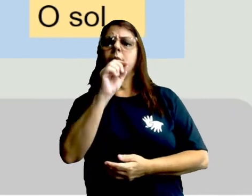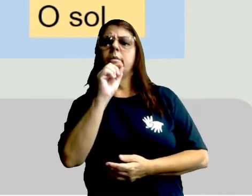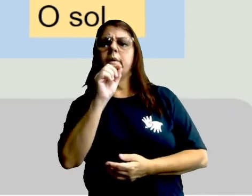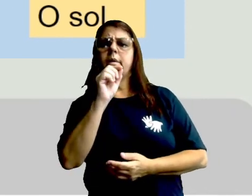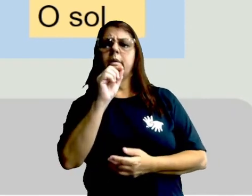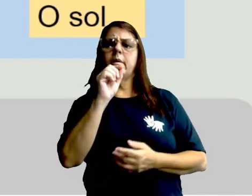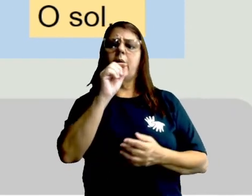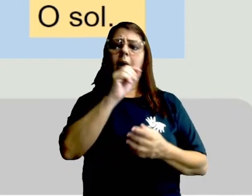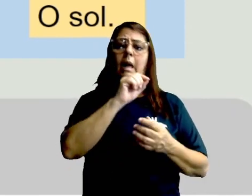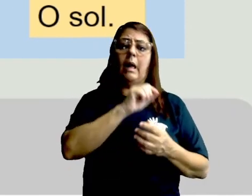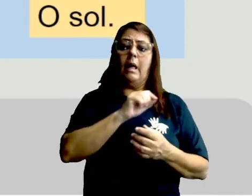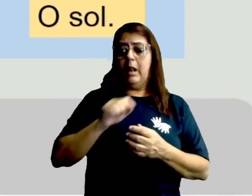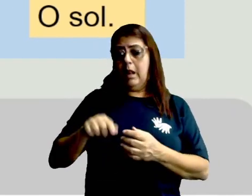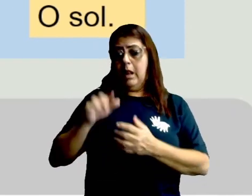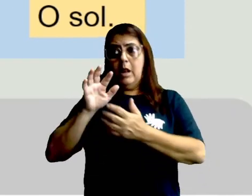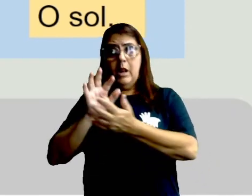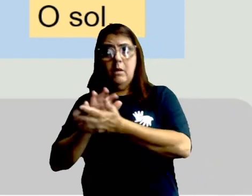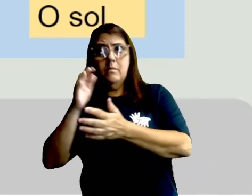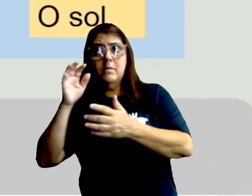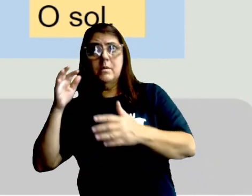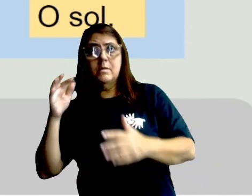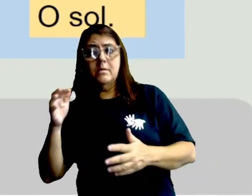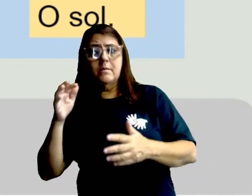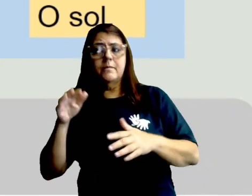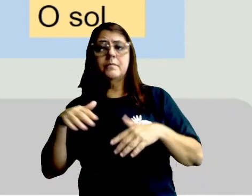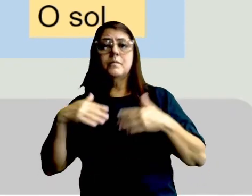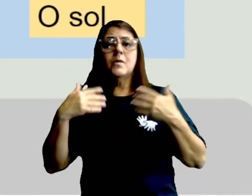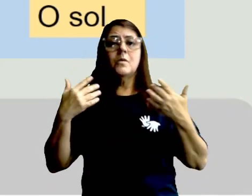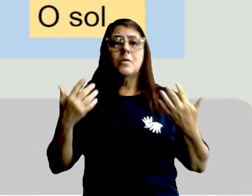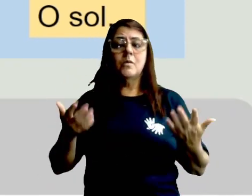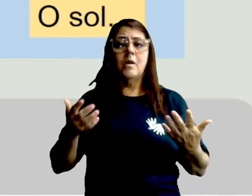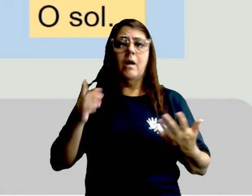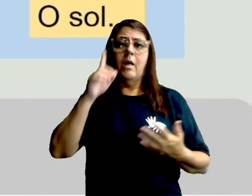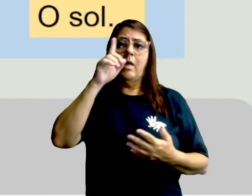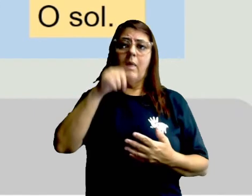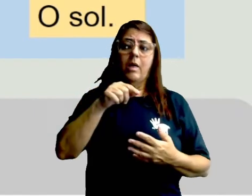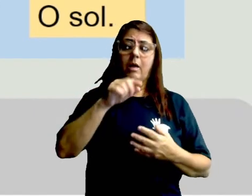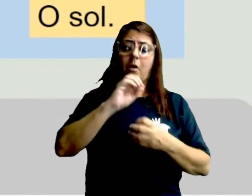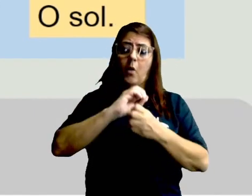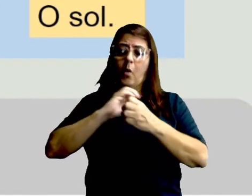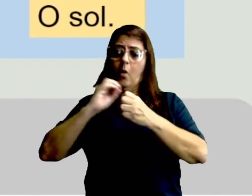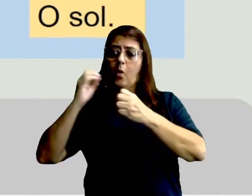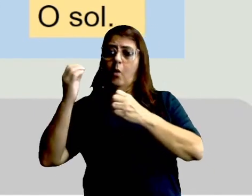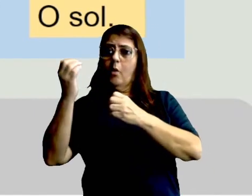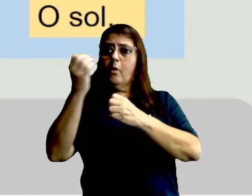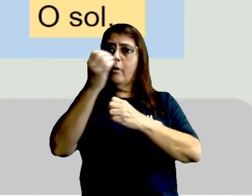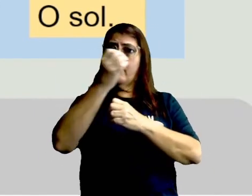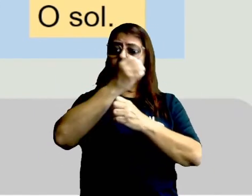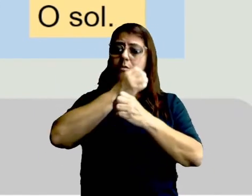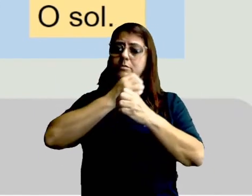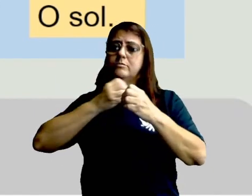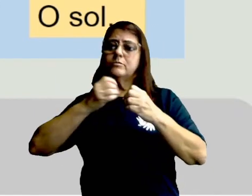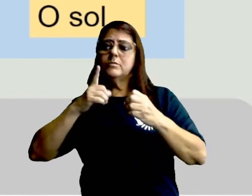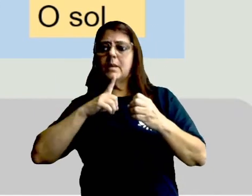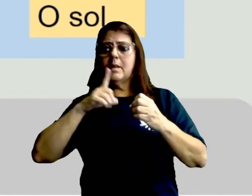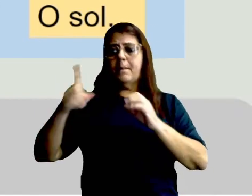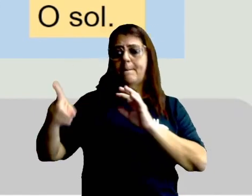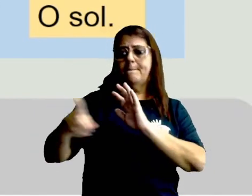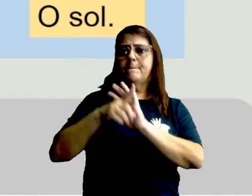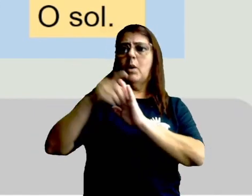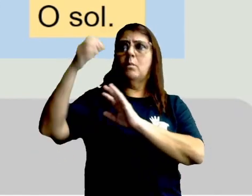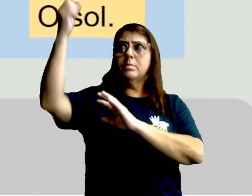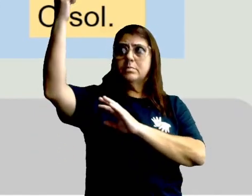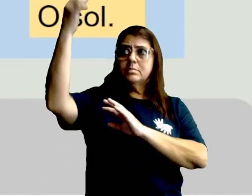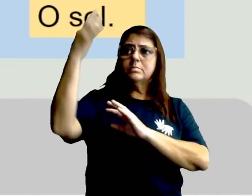são astros luminosos? Olha aí se você respondeu que são corpos celestes que produzem